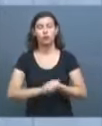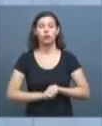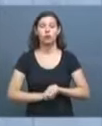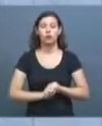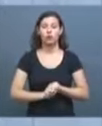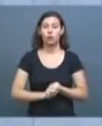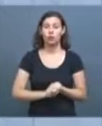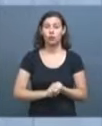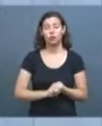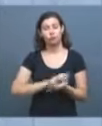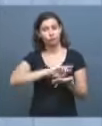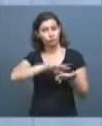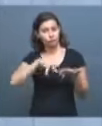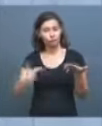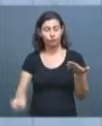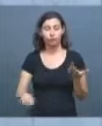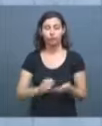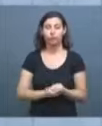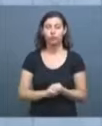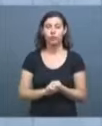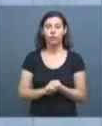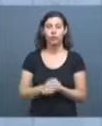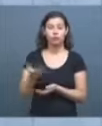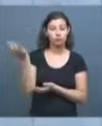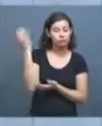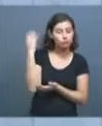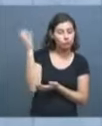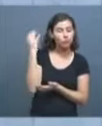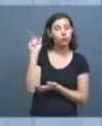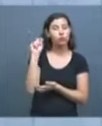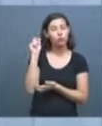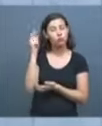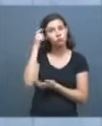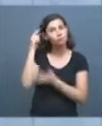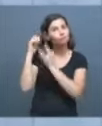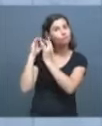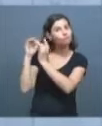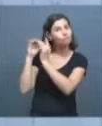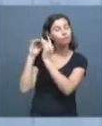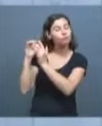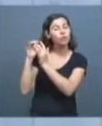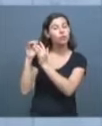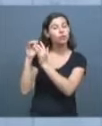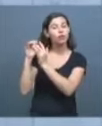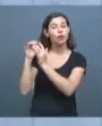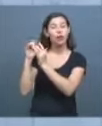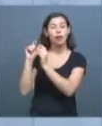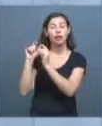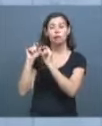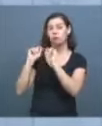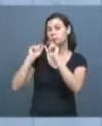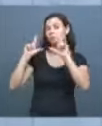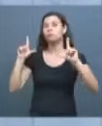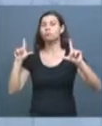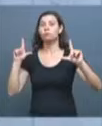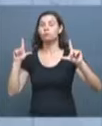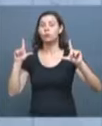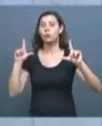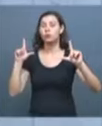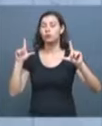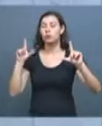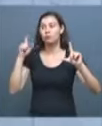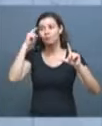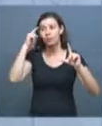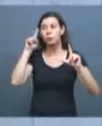carreira profissional. Então, essa pressão vem de uma forma que o cérebro ele está com o sistema de alerta ligado o tempo todo.